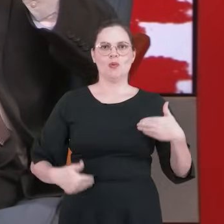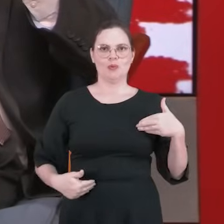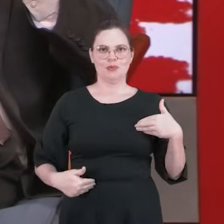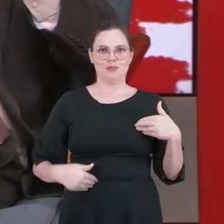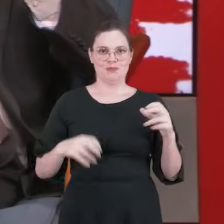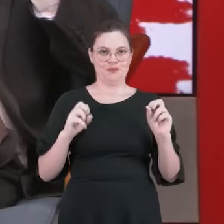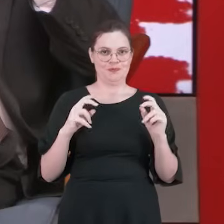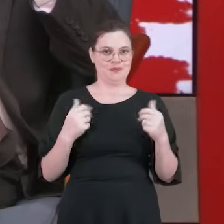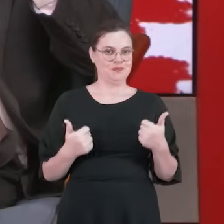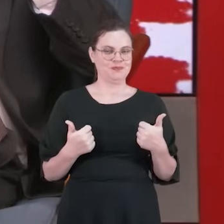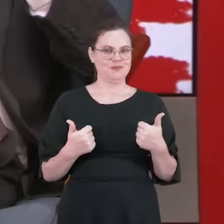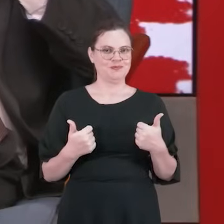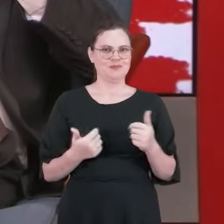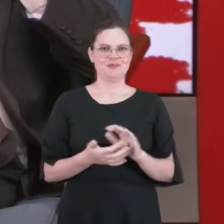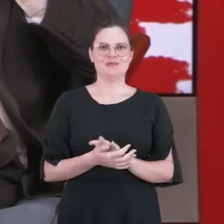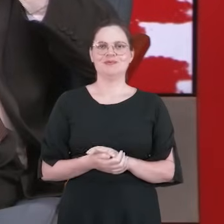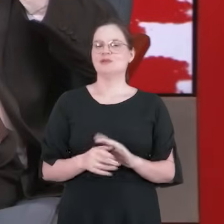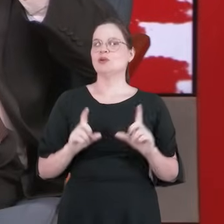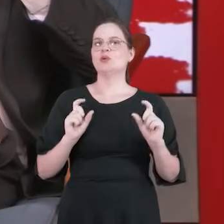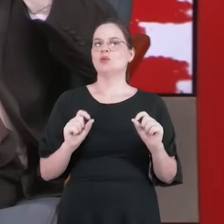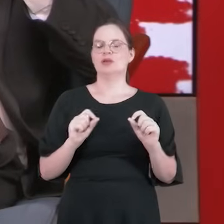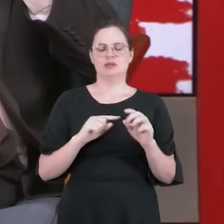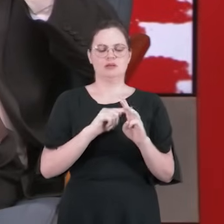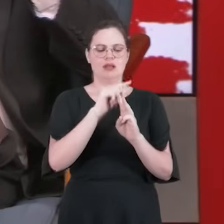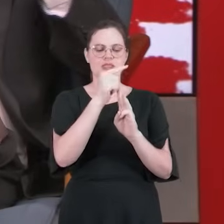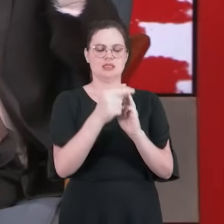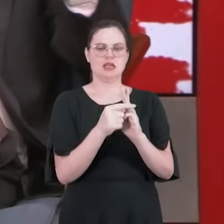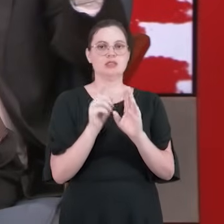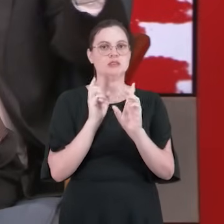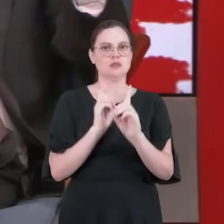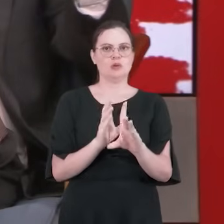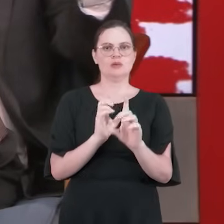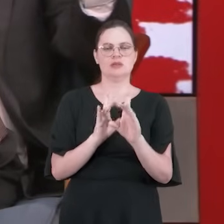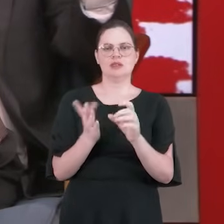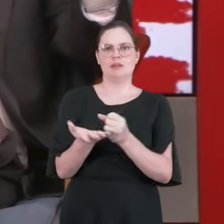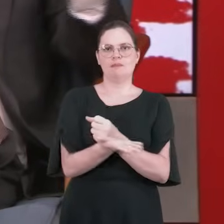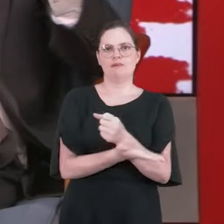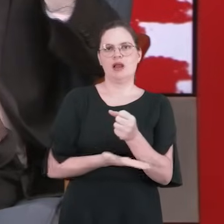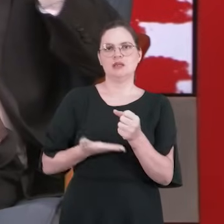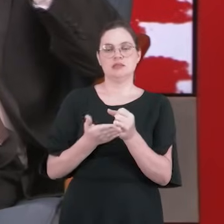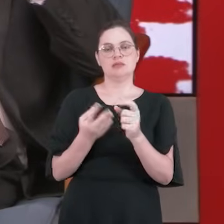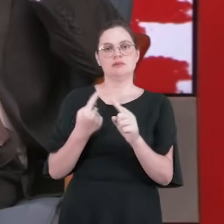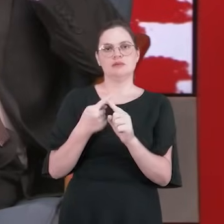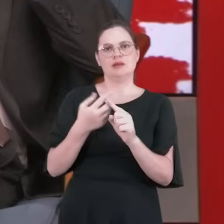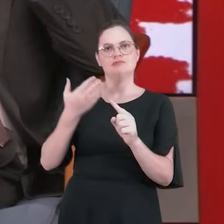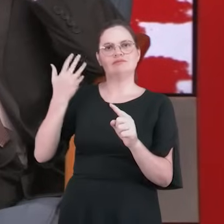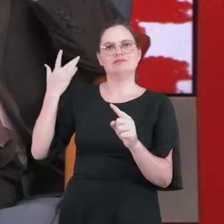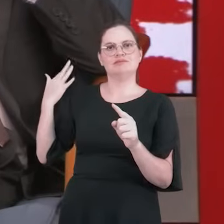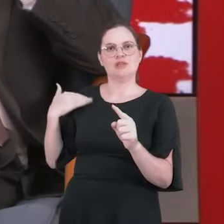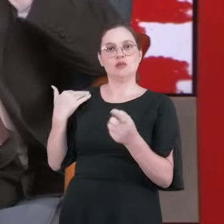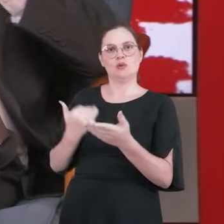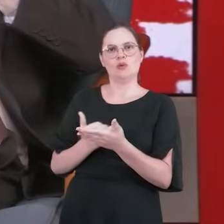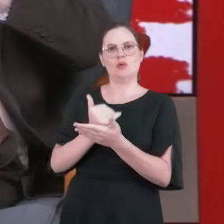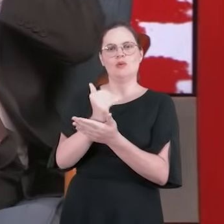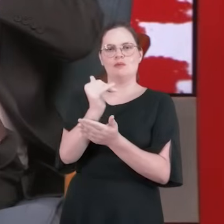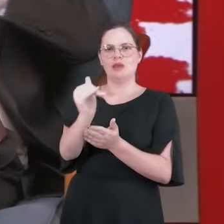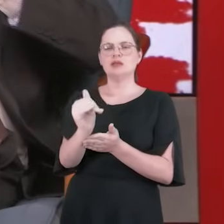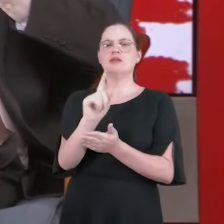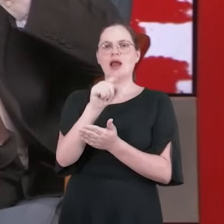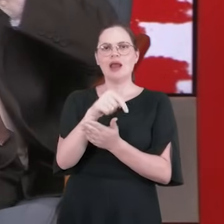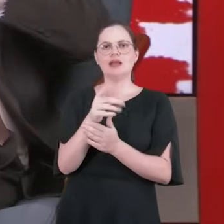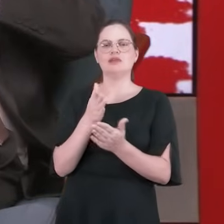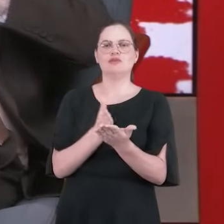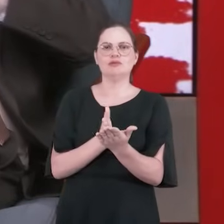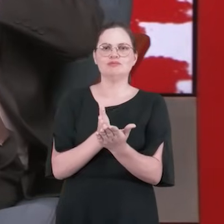corpo. Porque são as 3 doutrinas que no início deram uma